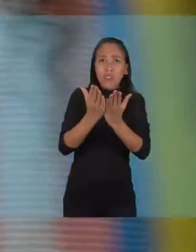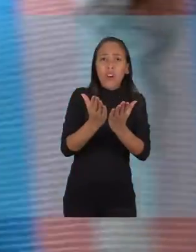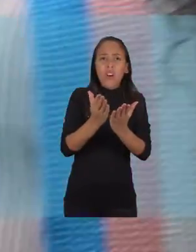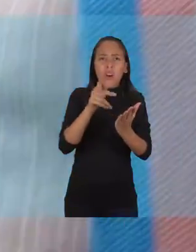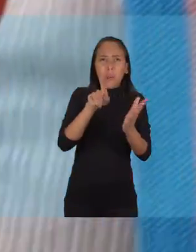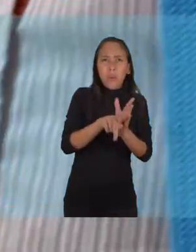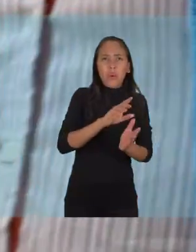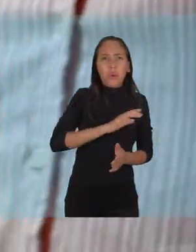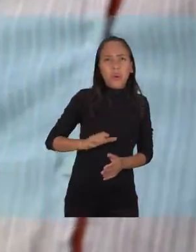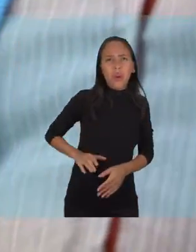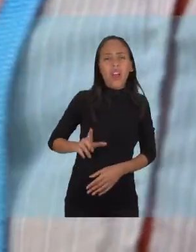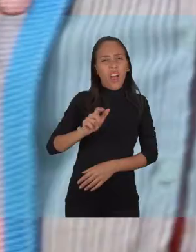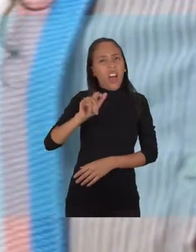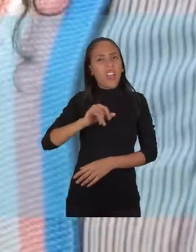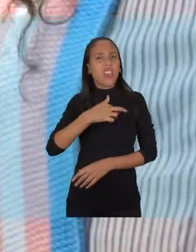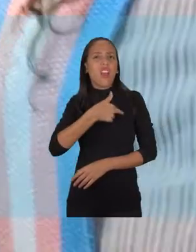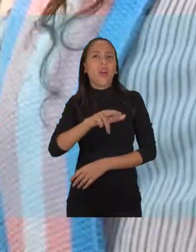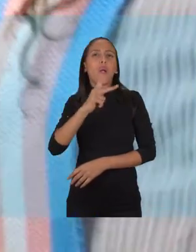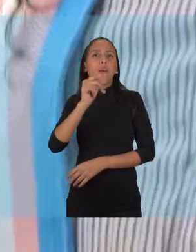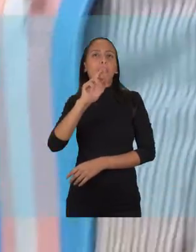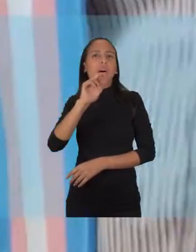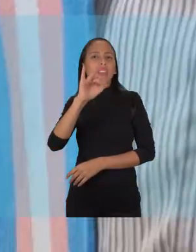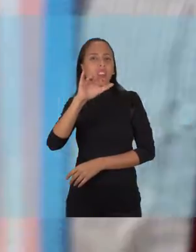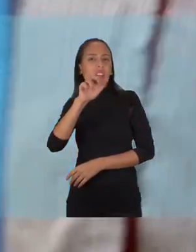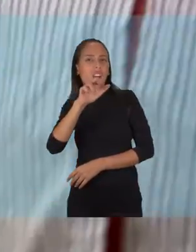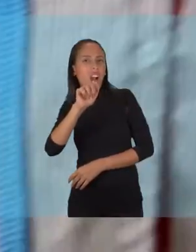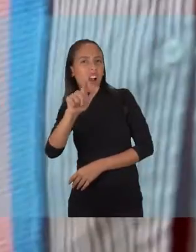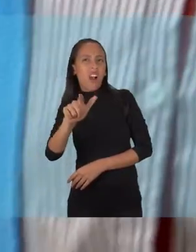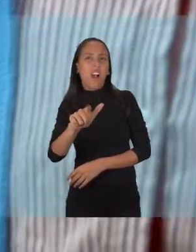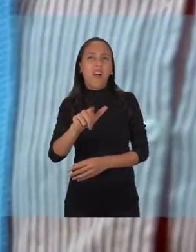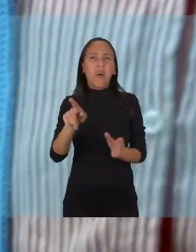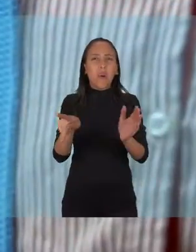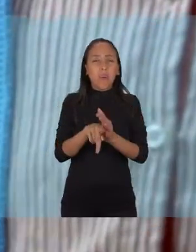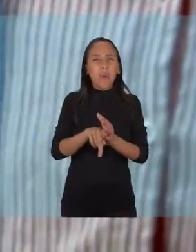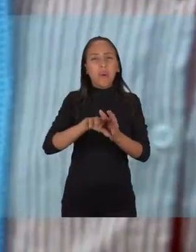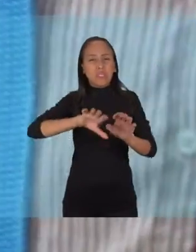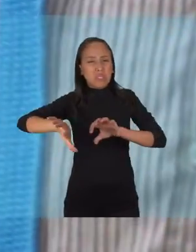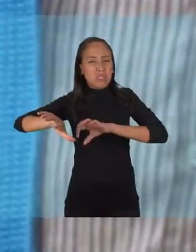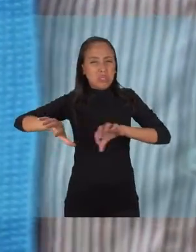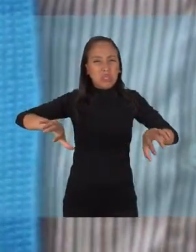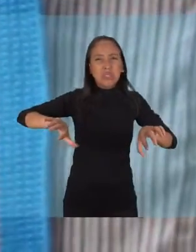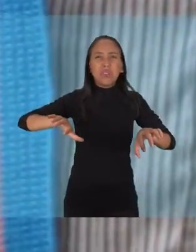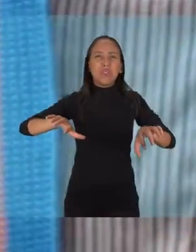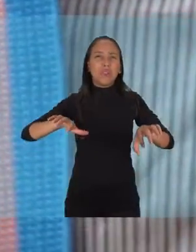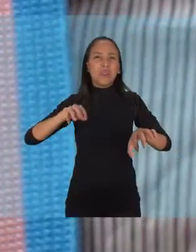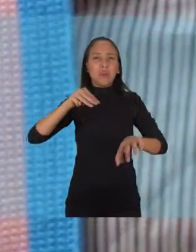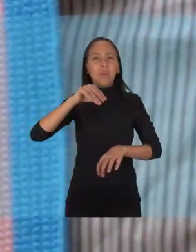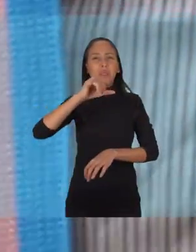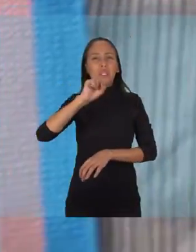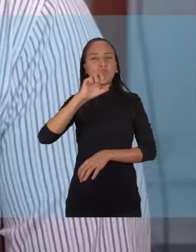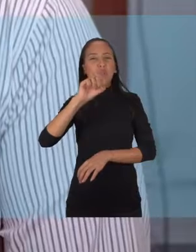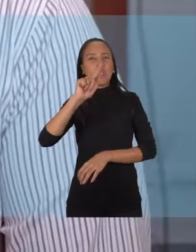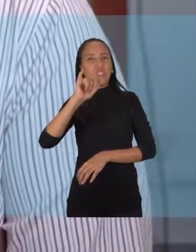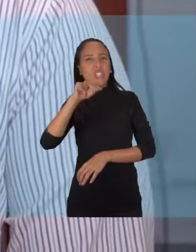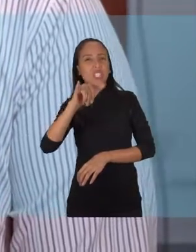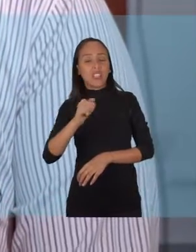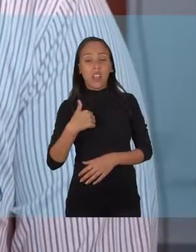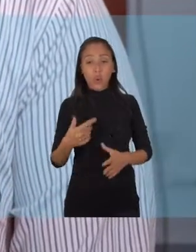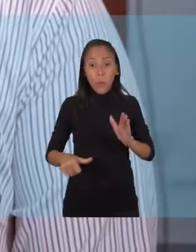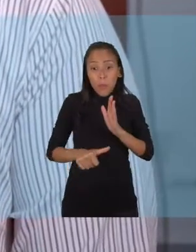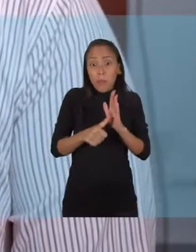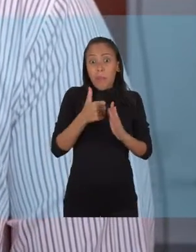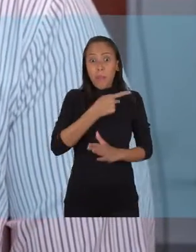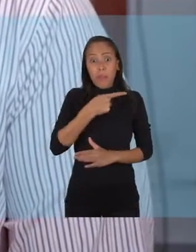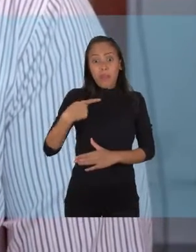religião patriarcal, é o berço do patriarcado, da misoginia. Então, ser a primeira pastora trans do Brasil e agora a